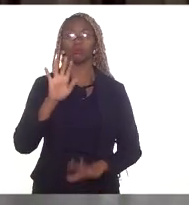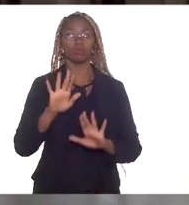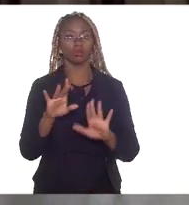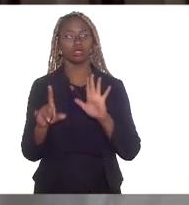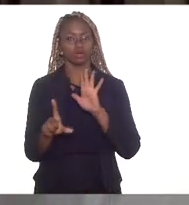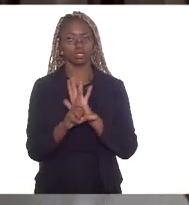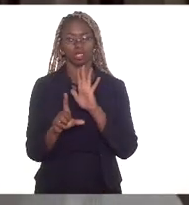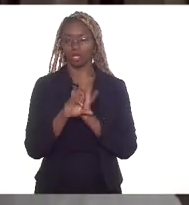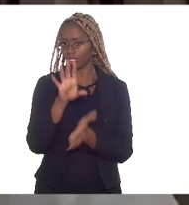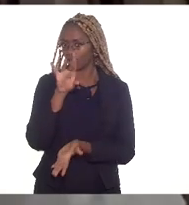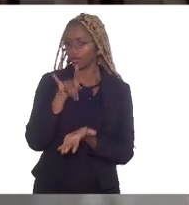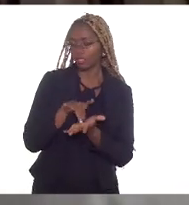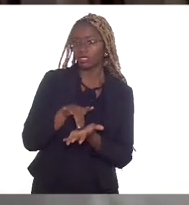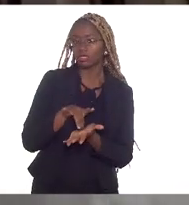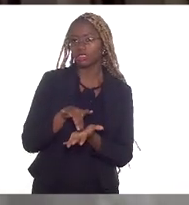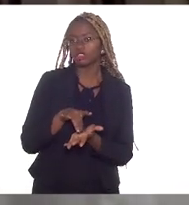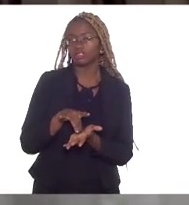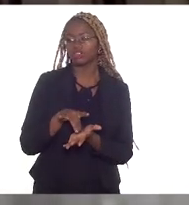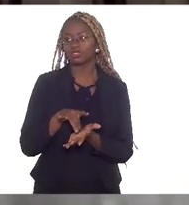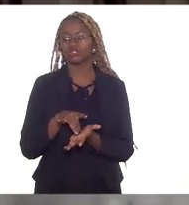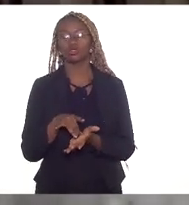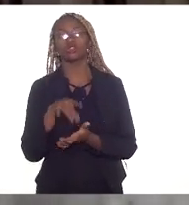na verdade, o que